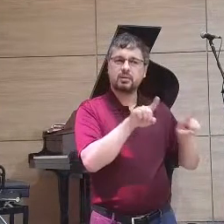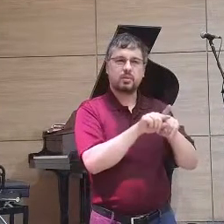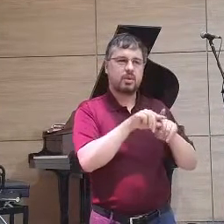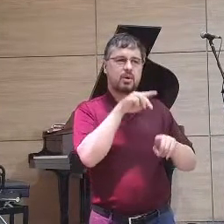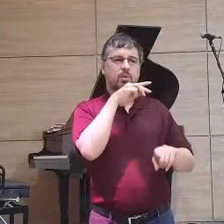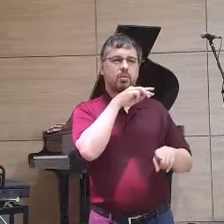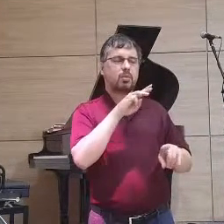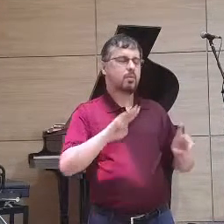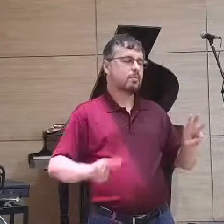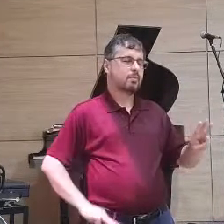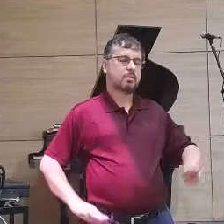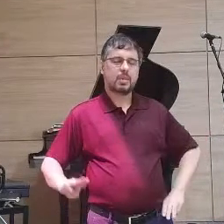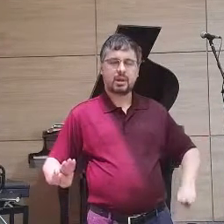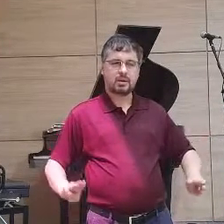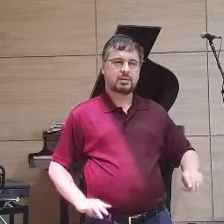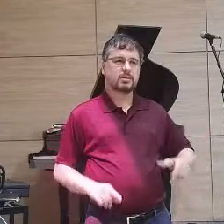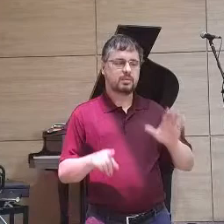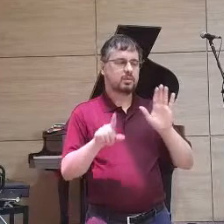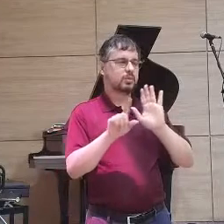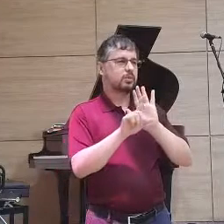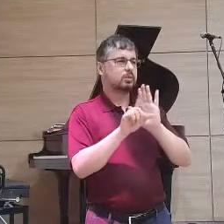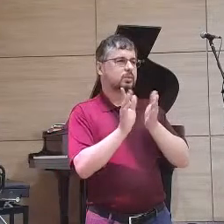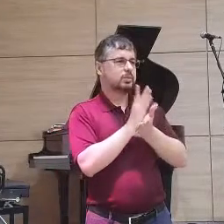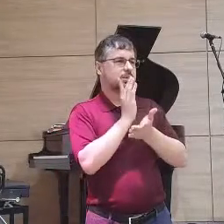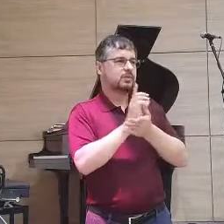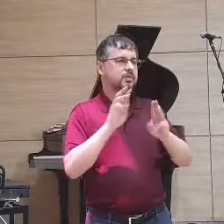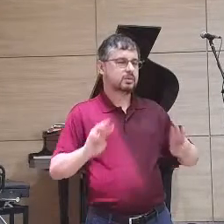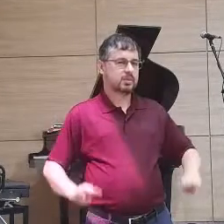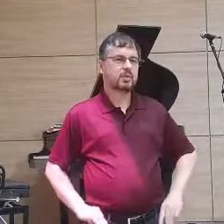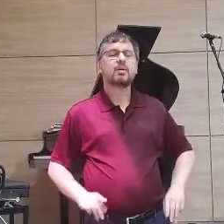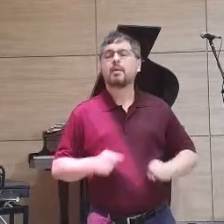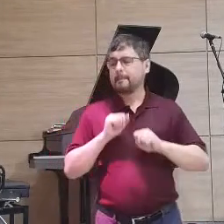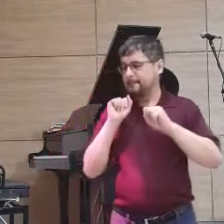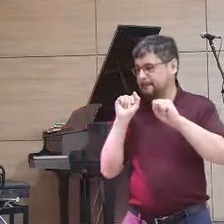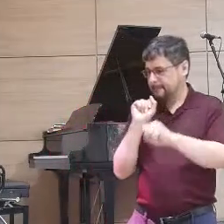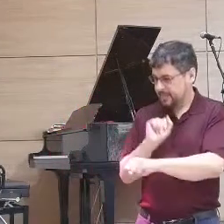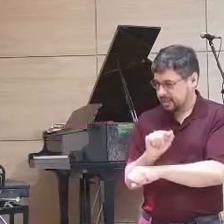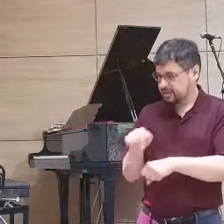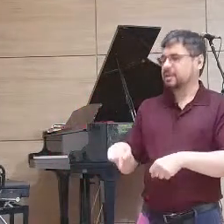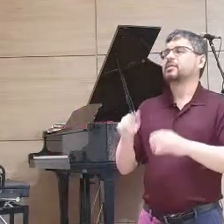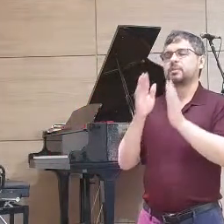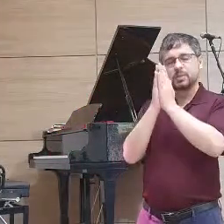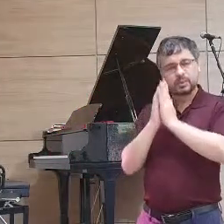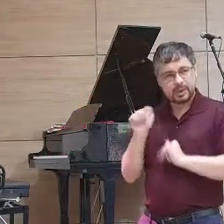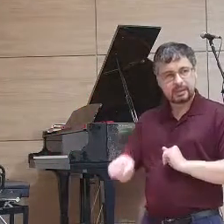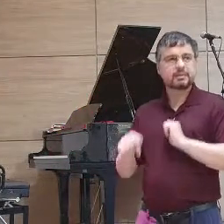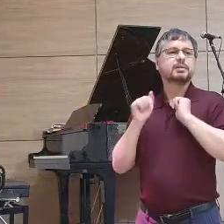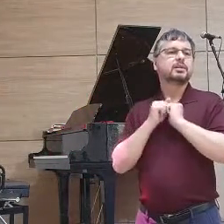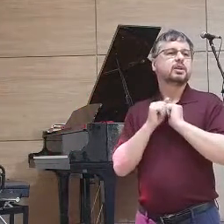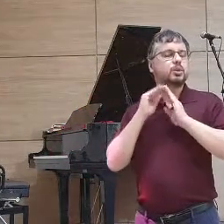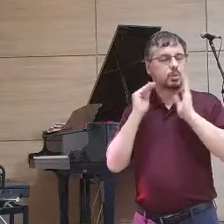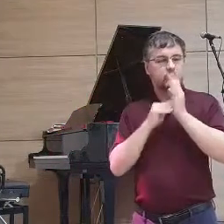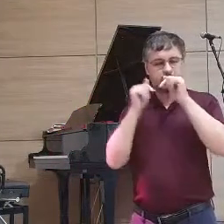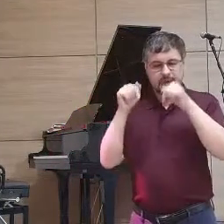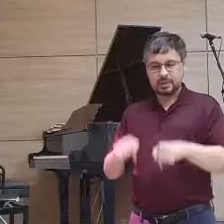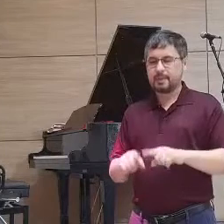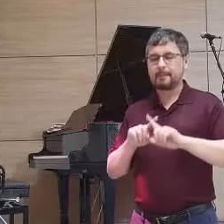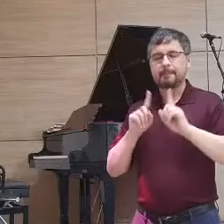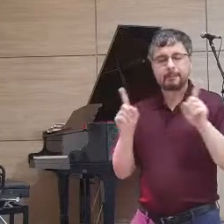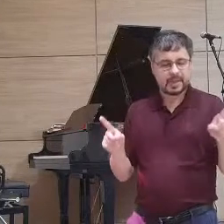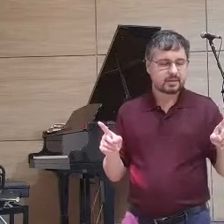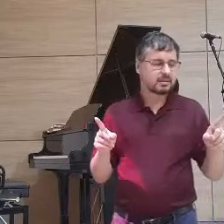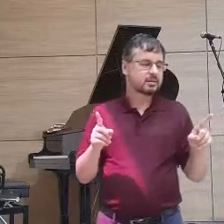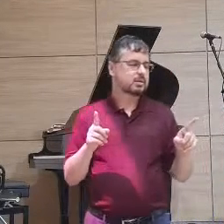tendo aqui senhor porque aqui vamos parar tudo aqui vamos adorar aqui vamos vamos aqui é mas aí o Anjo